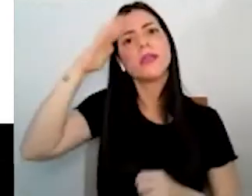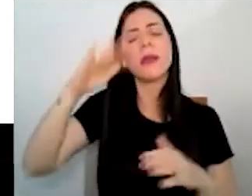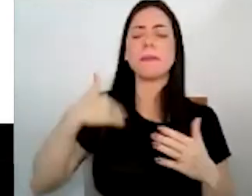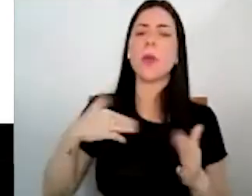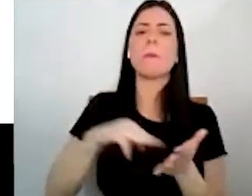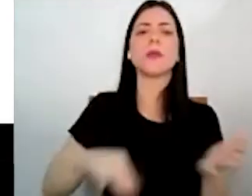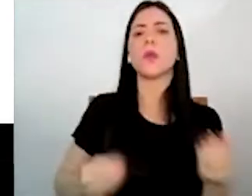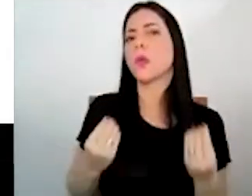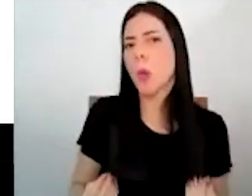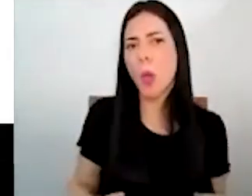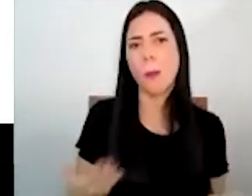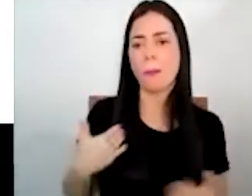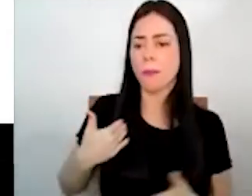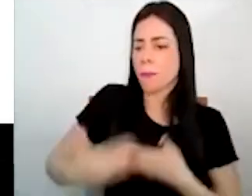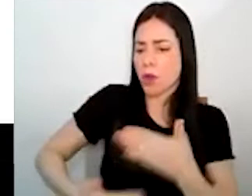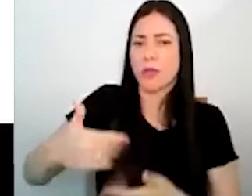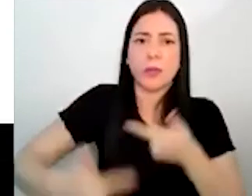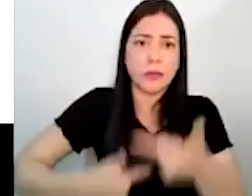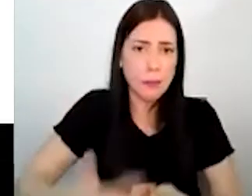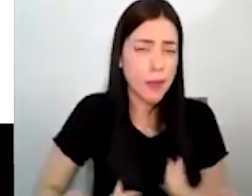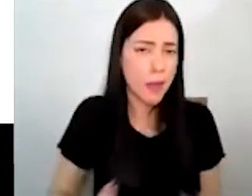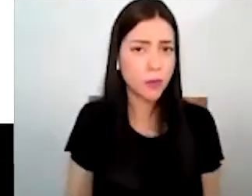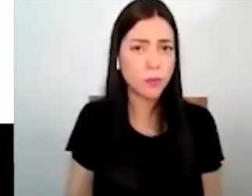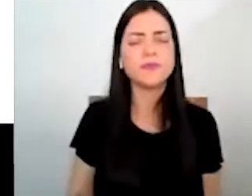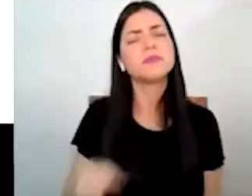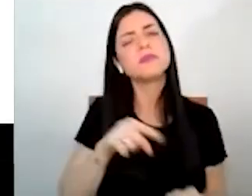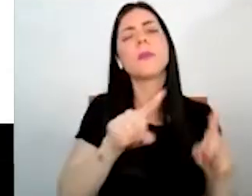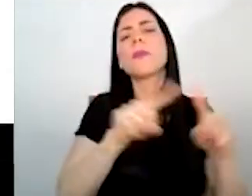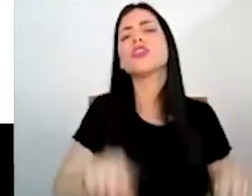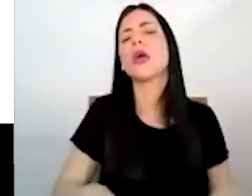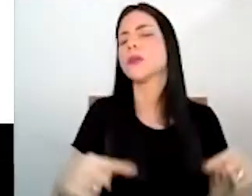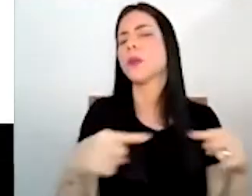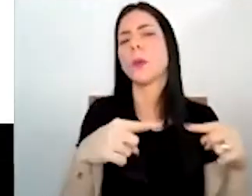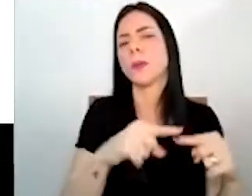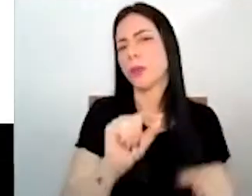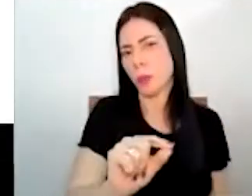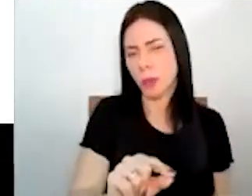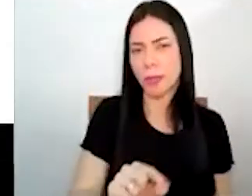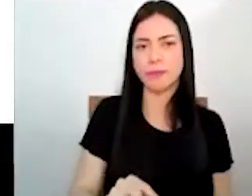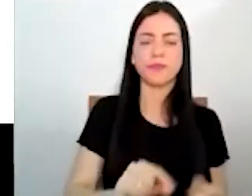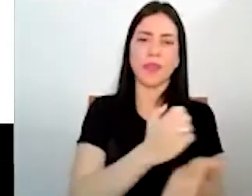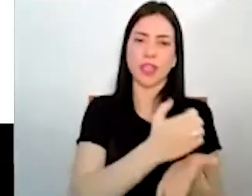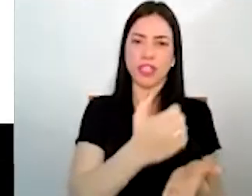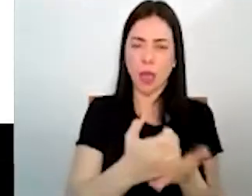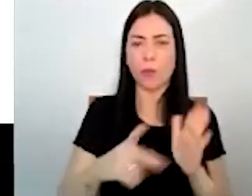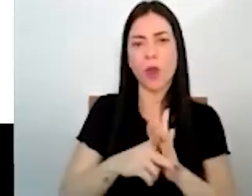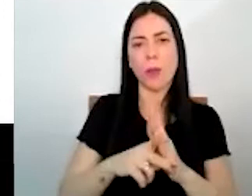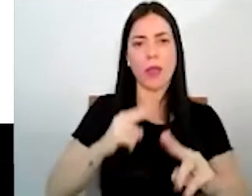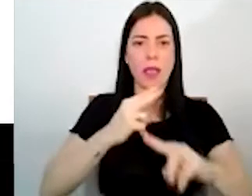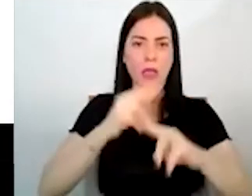de trabalho. Era um projeto que tinha passado num edital da Caixa Cultural do Rio de